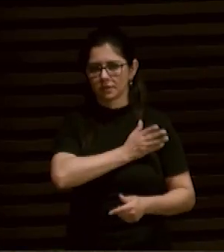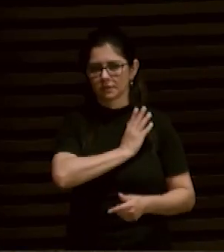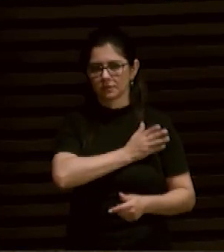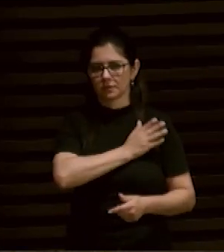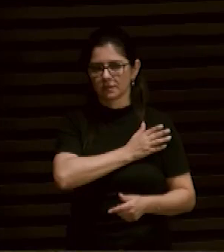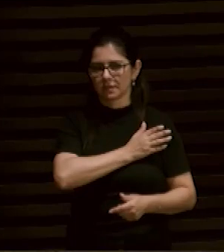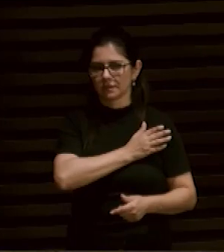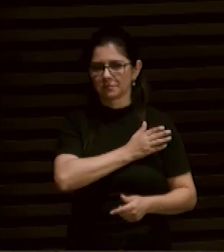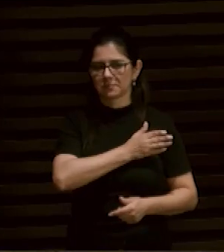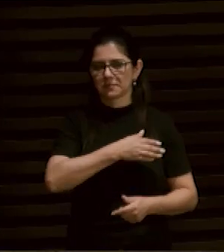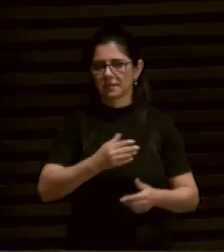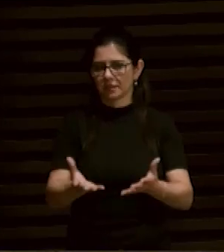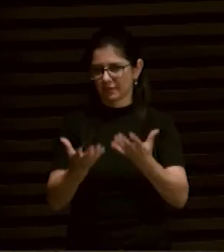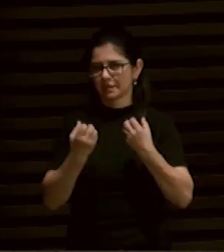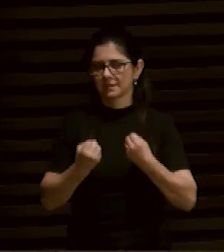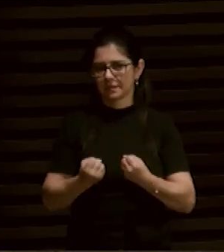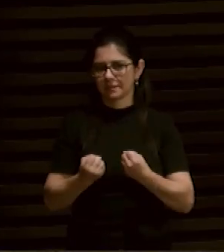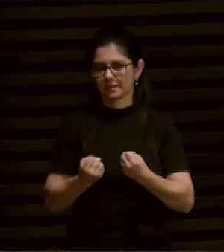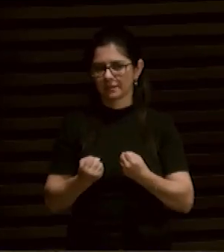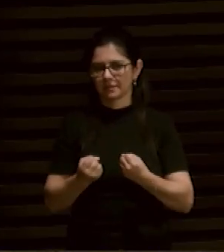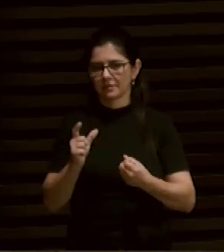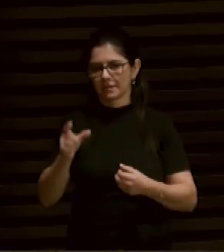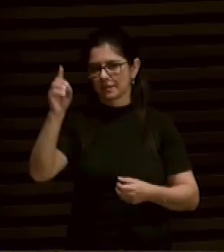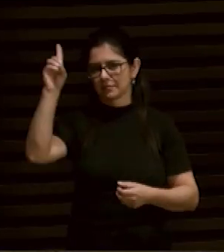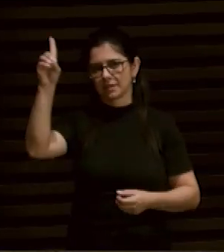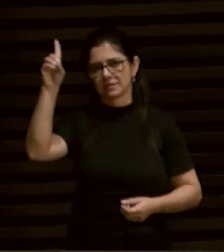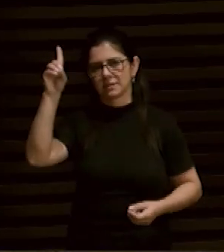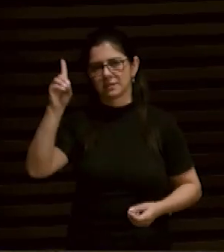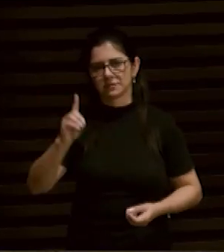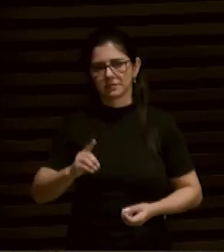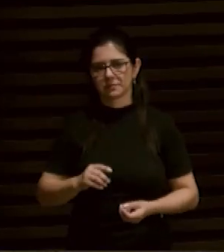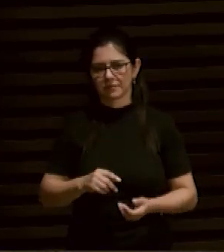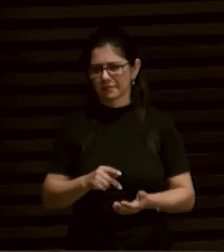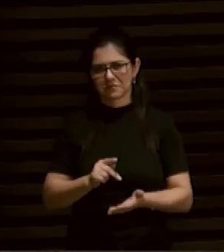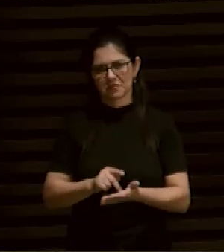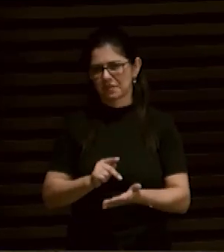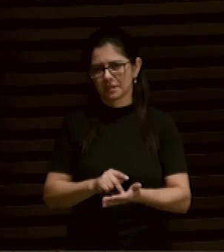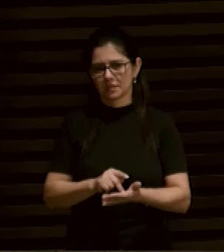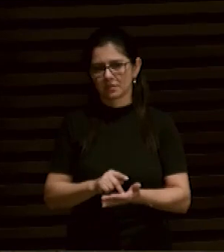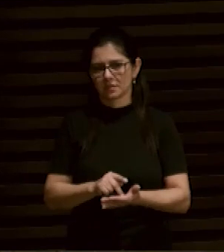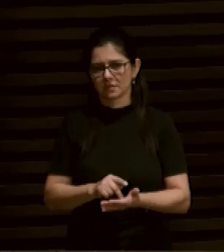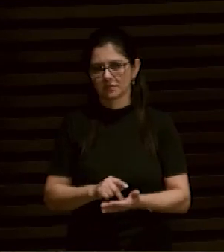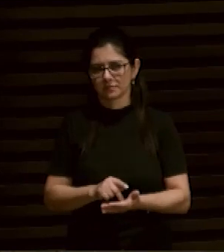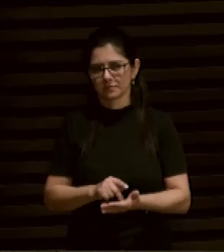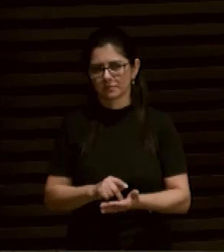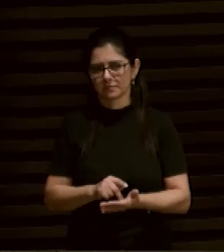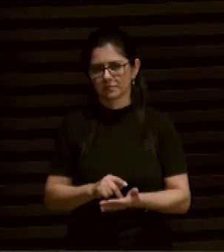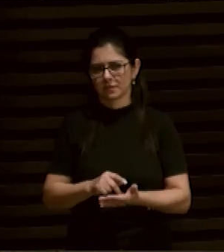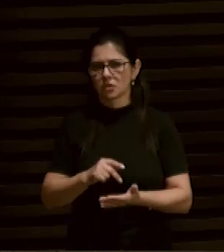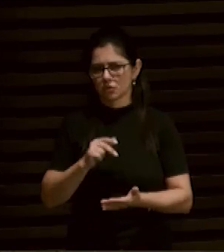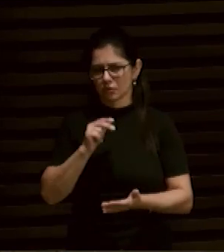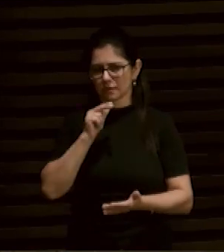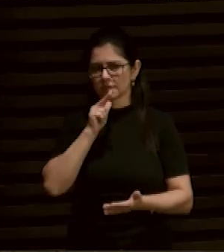a crerem na mensagem. Não, na verdade não é isso também. Na verdade, ele foi simples,